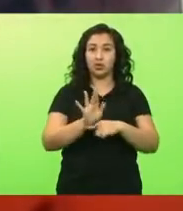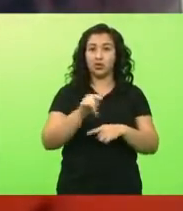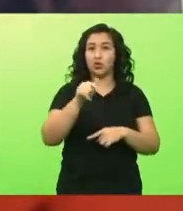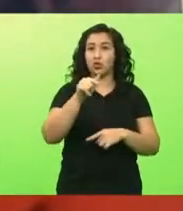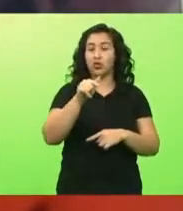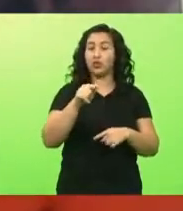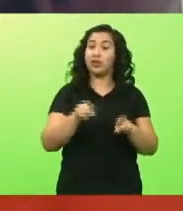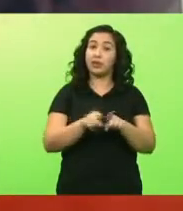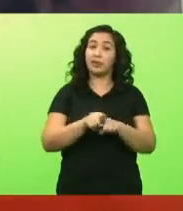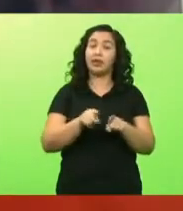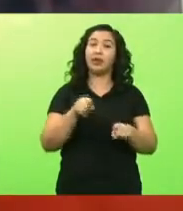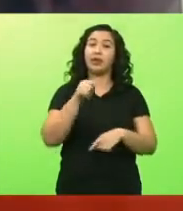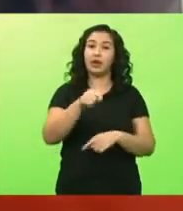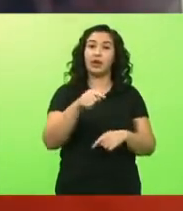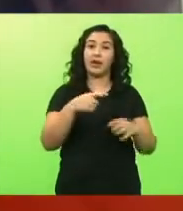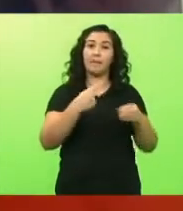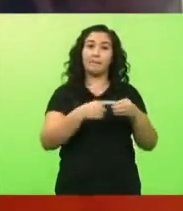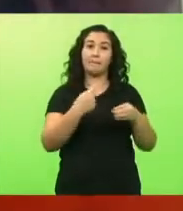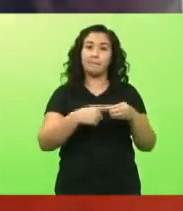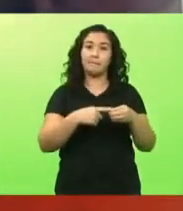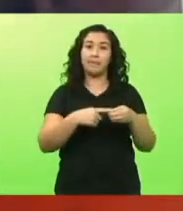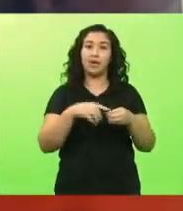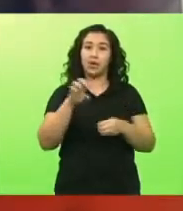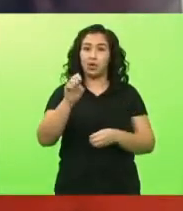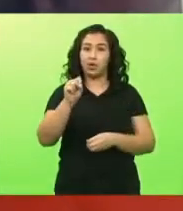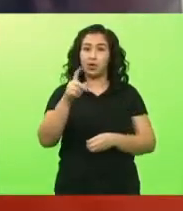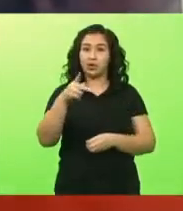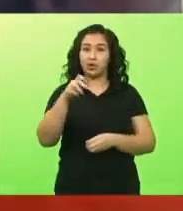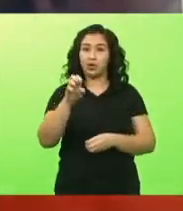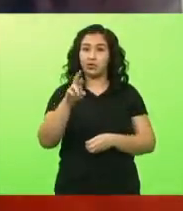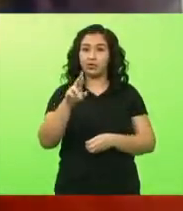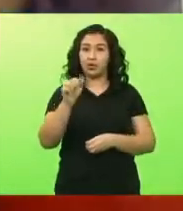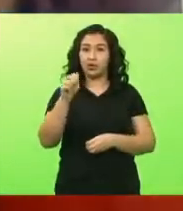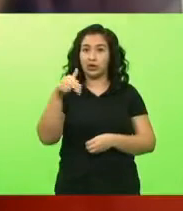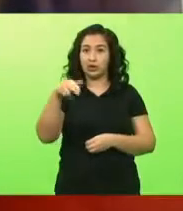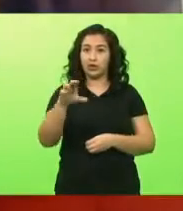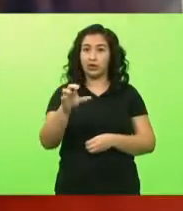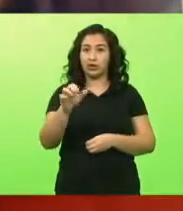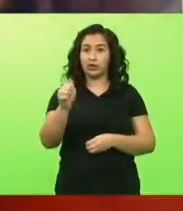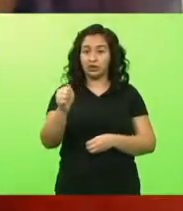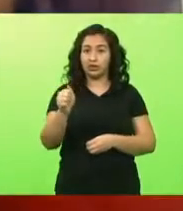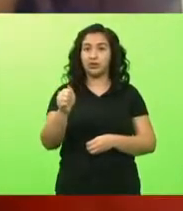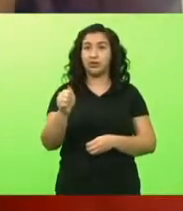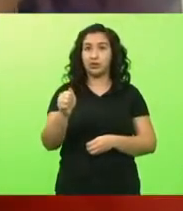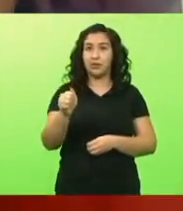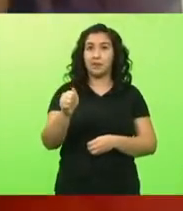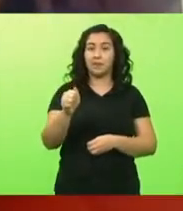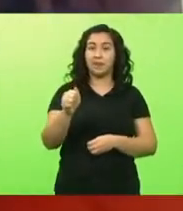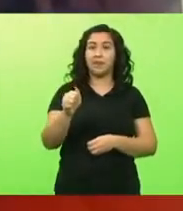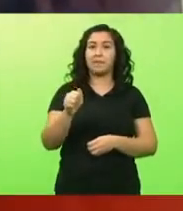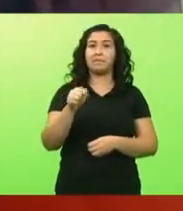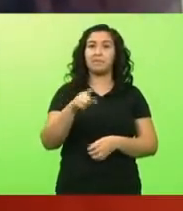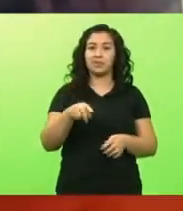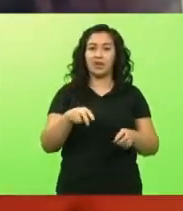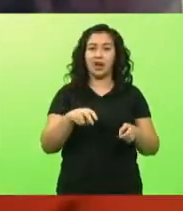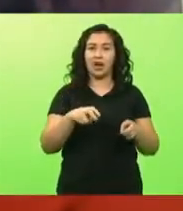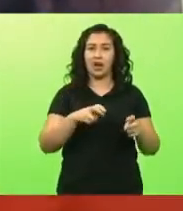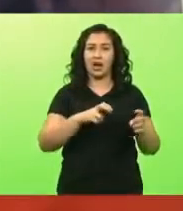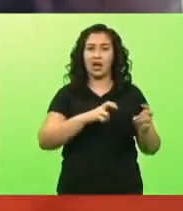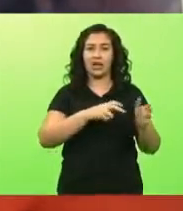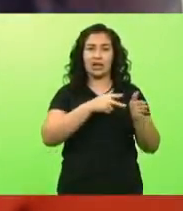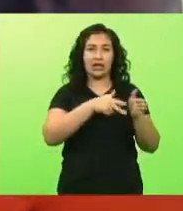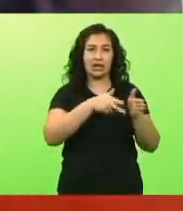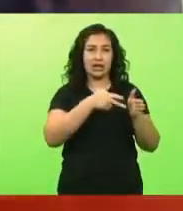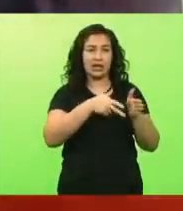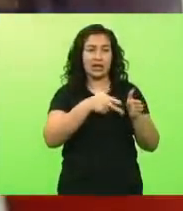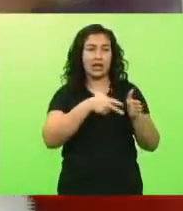a 600 metros da BR-101, a 400 metros da Ferrovia Tereza Cristina,